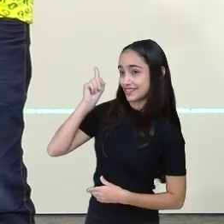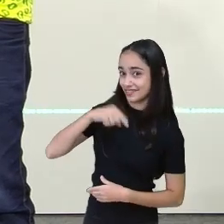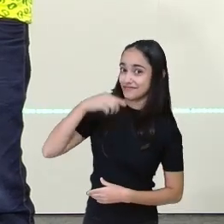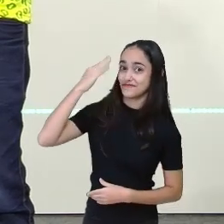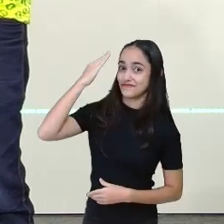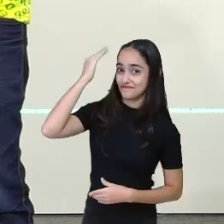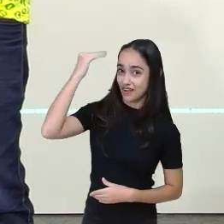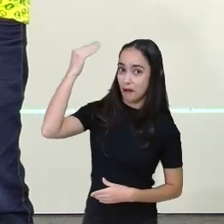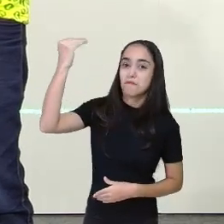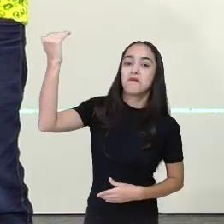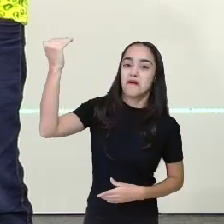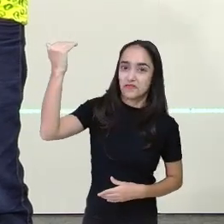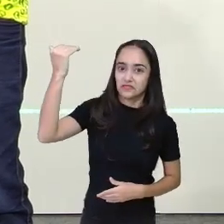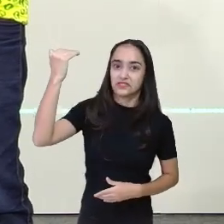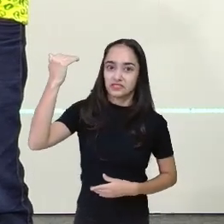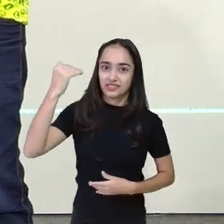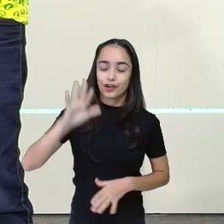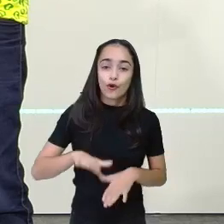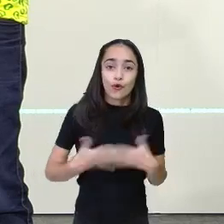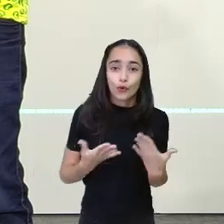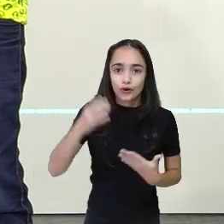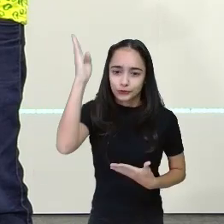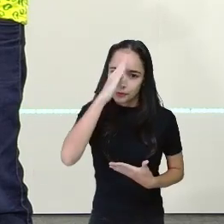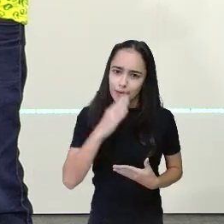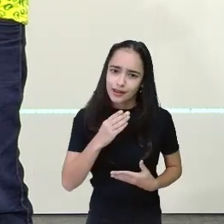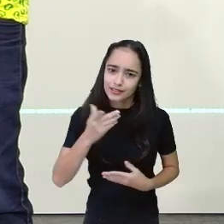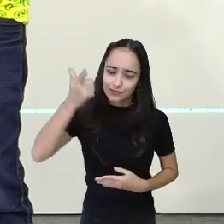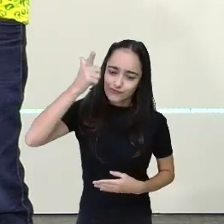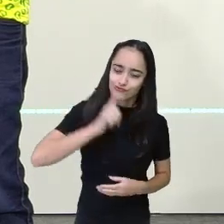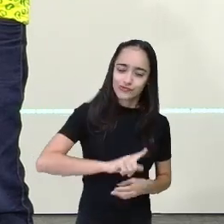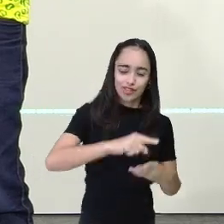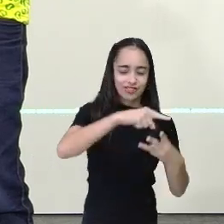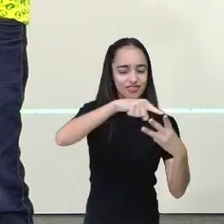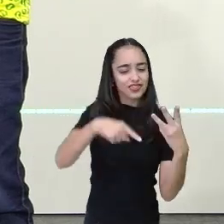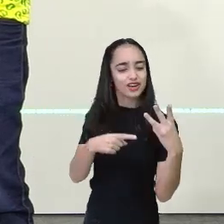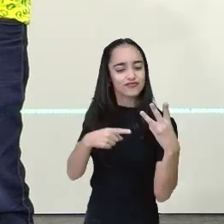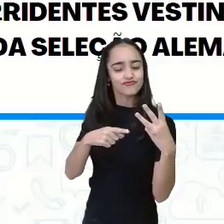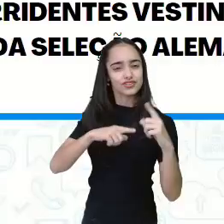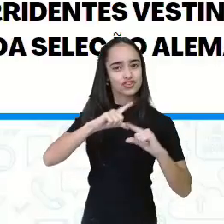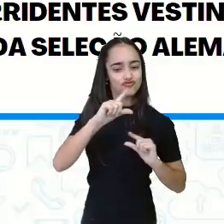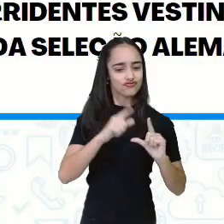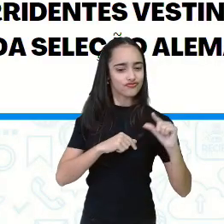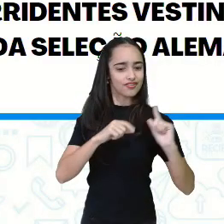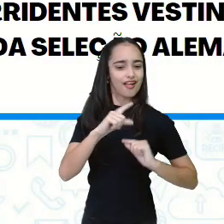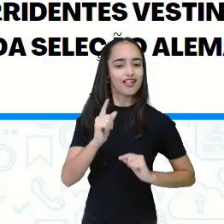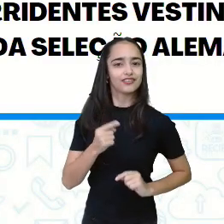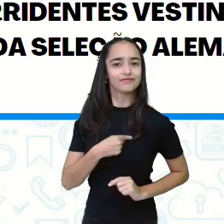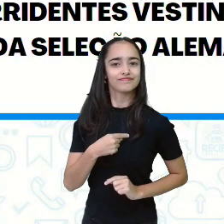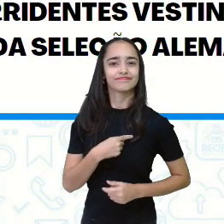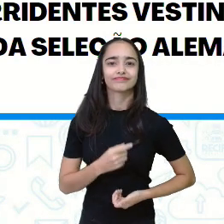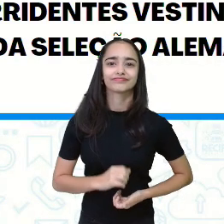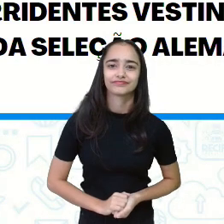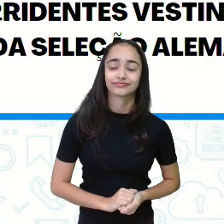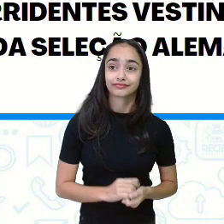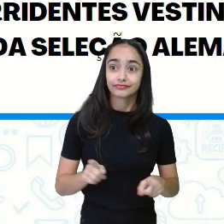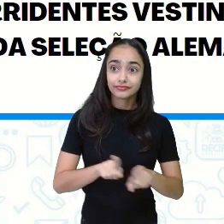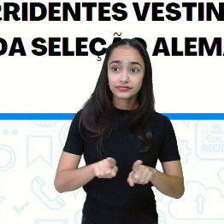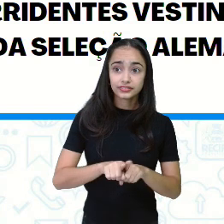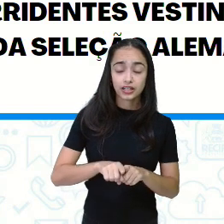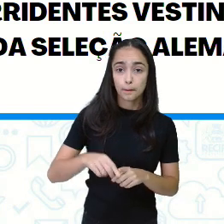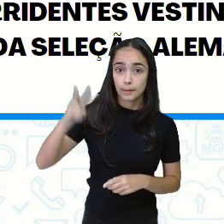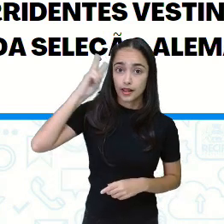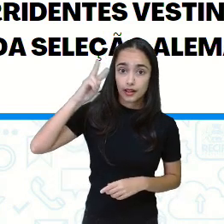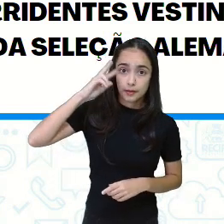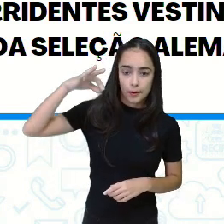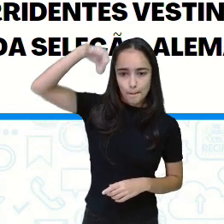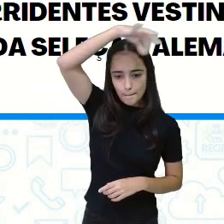o Brasil foi tricampeão, não é? Campeão no México. Então foi o Juanito, gente, olha só. E lembrando que o México também sediou uma